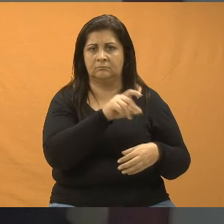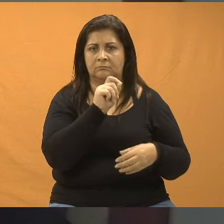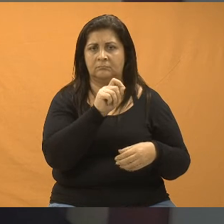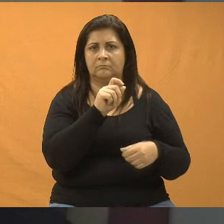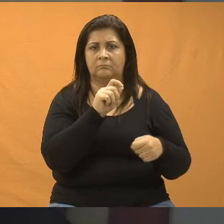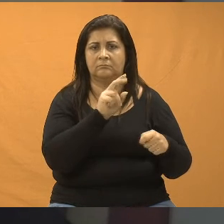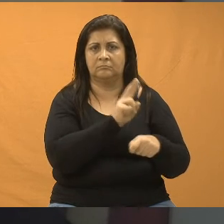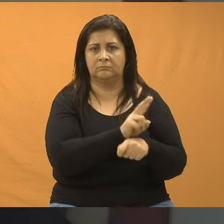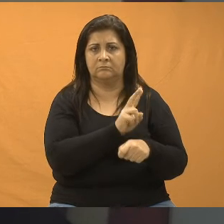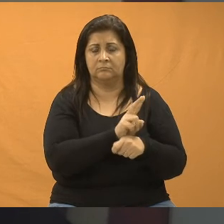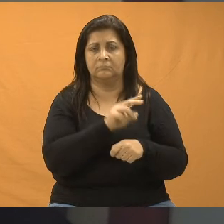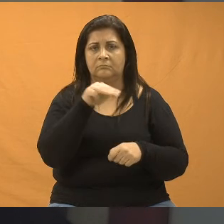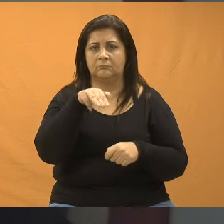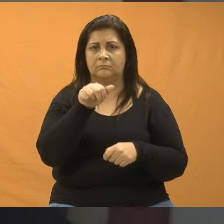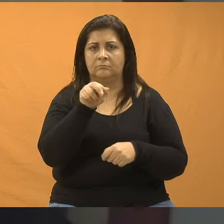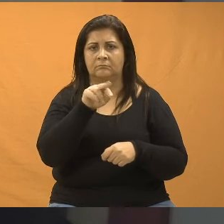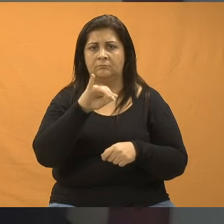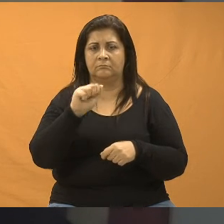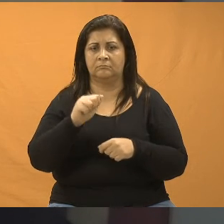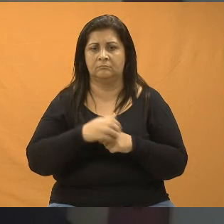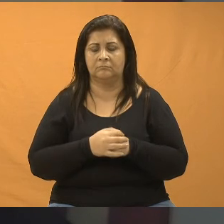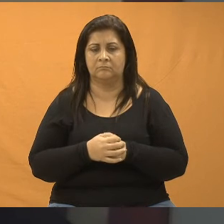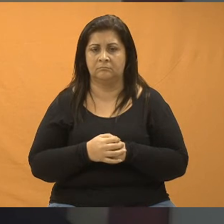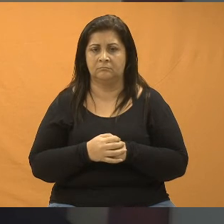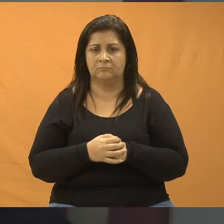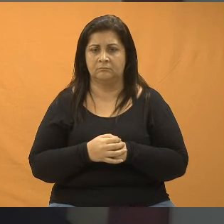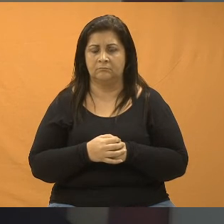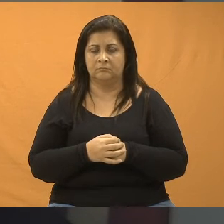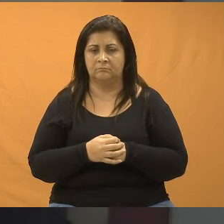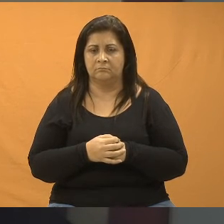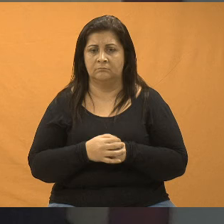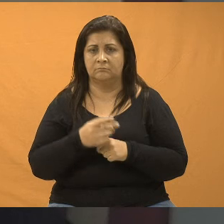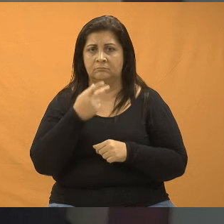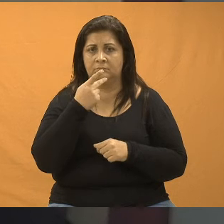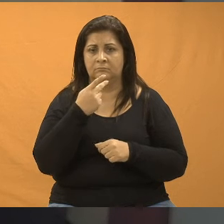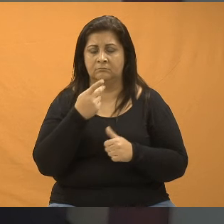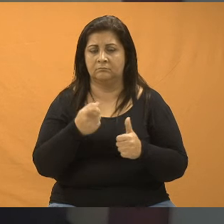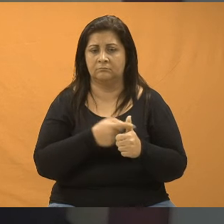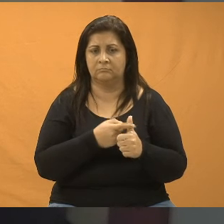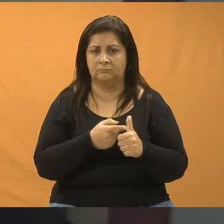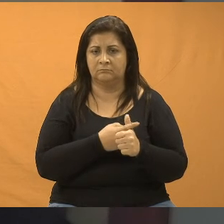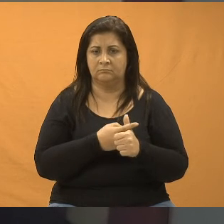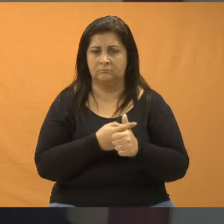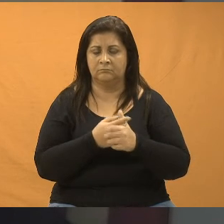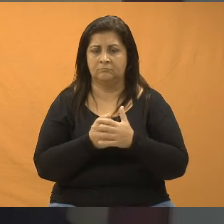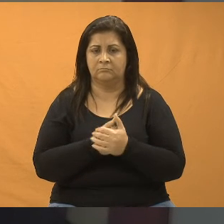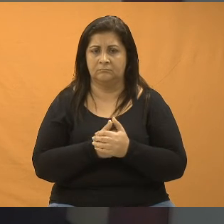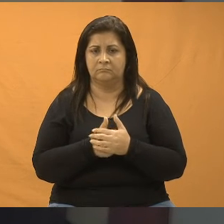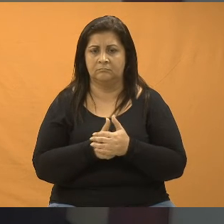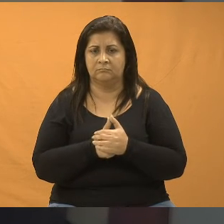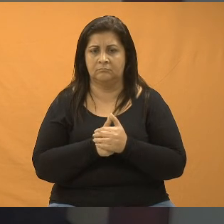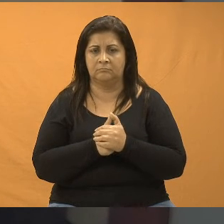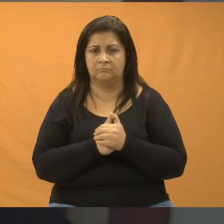estar no comando. Ela, a respeito da dívida, eu fiz a pergunta para ela e